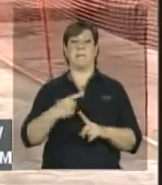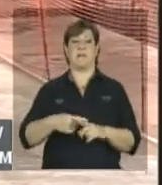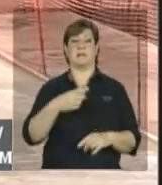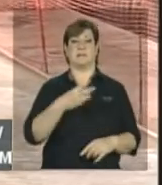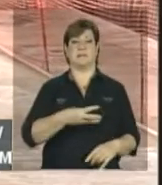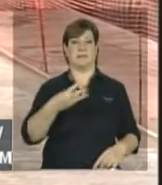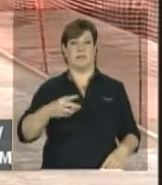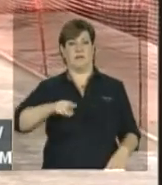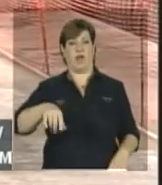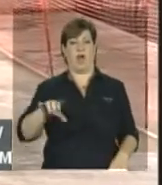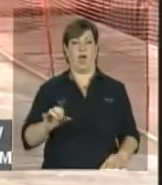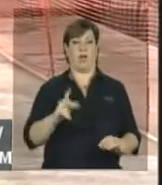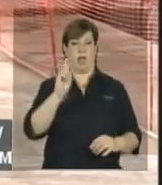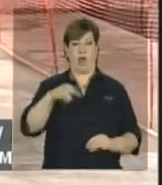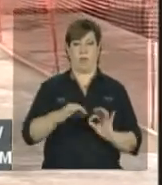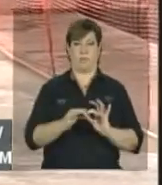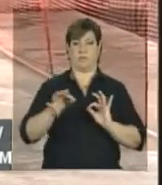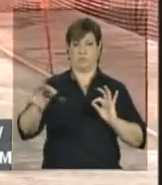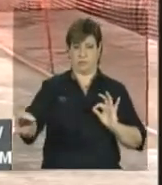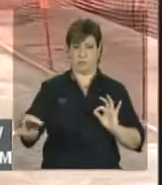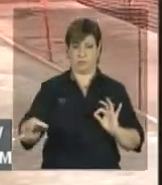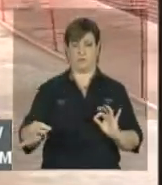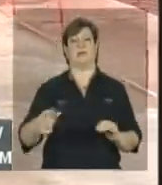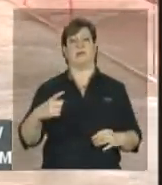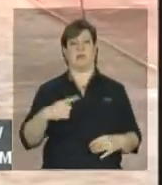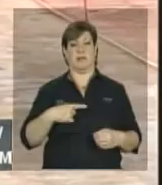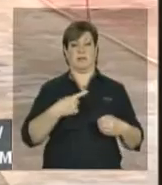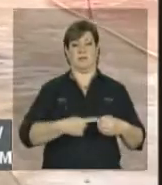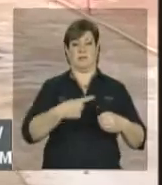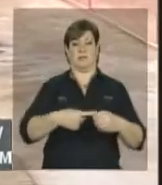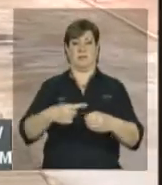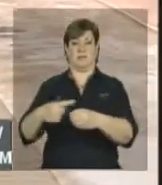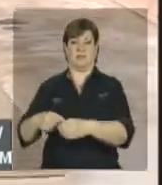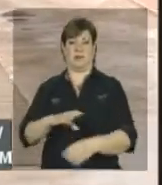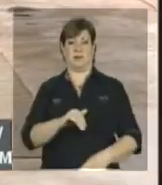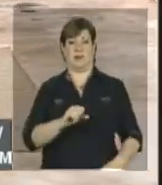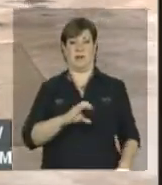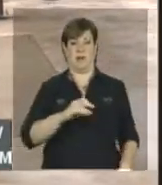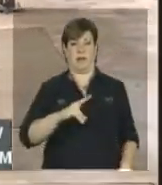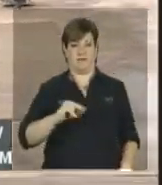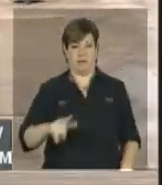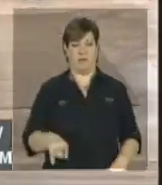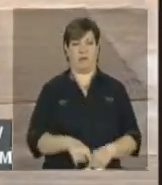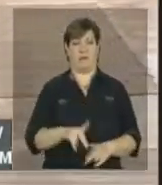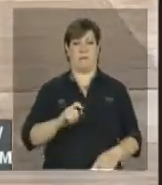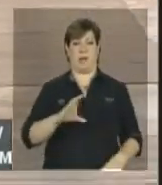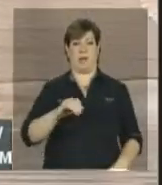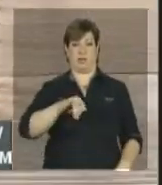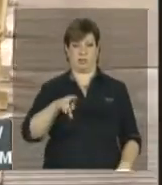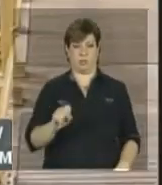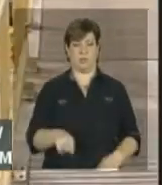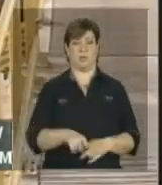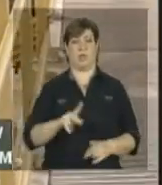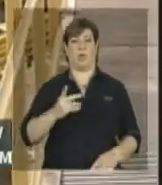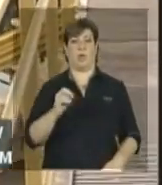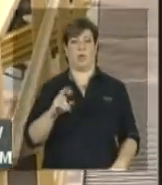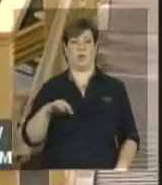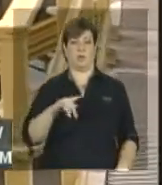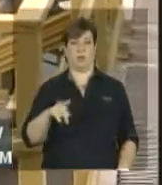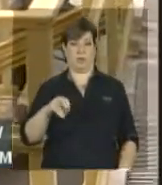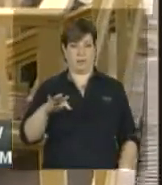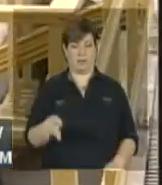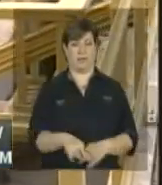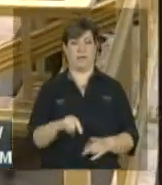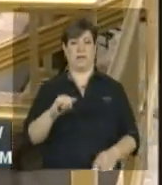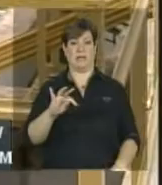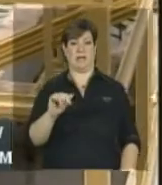33,9 quilômetros de extensão e passa pelos municípios de Cascavel, Pacajus, Horizonte,